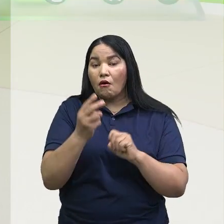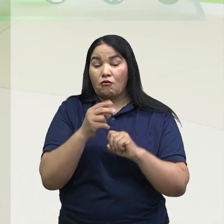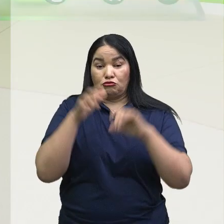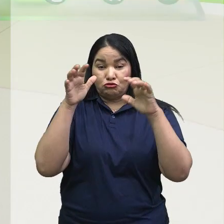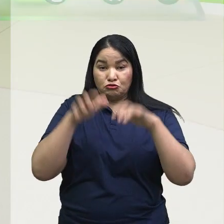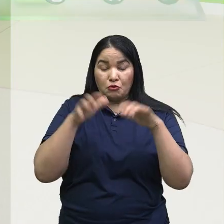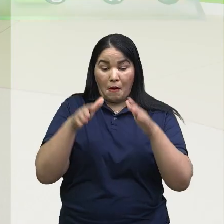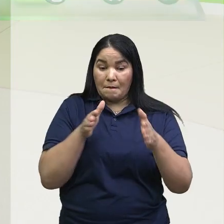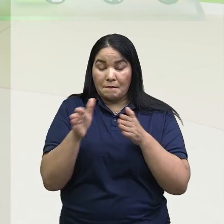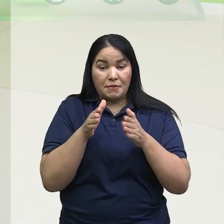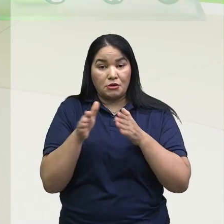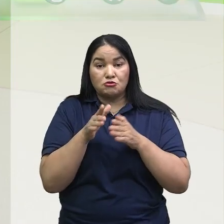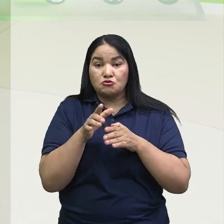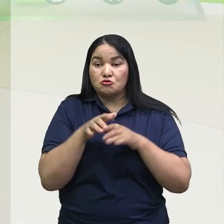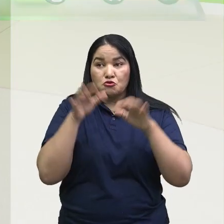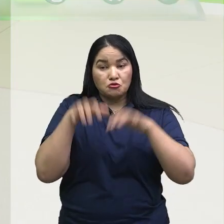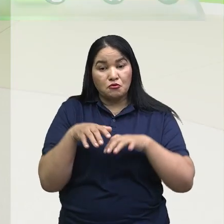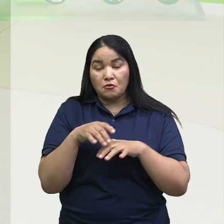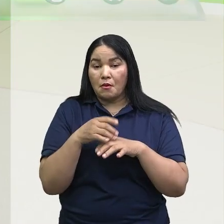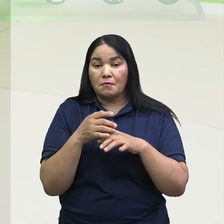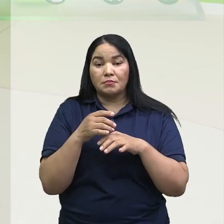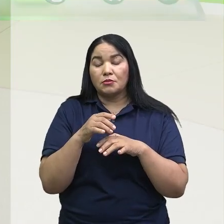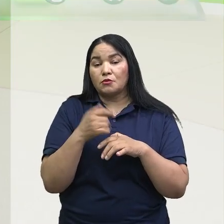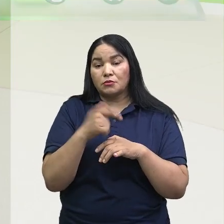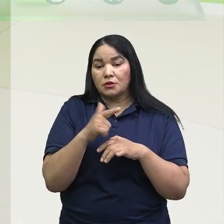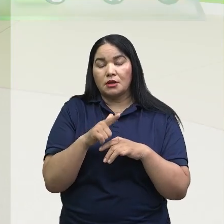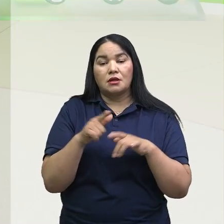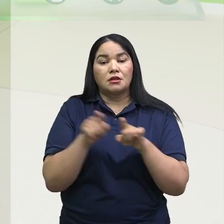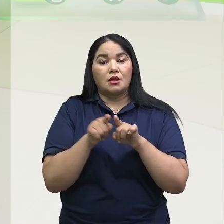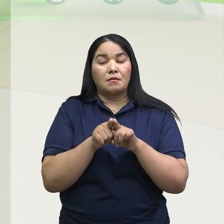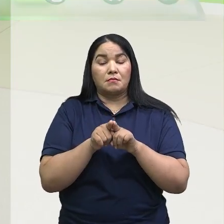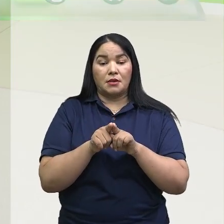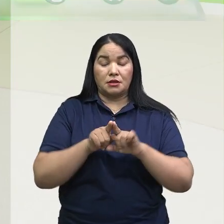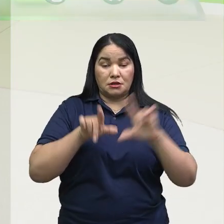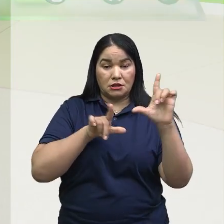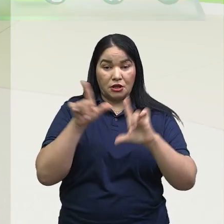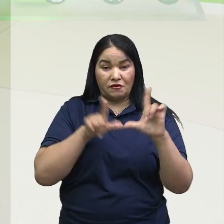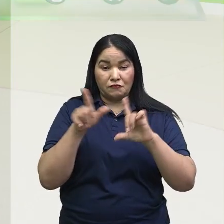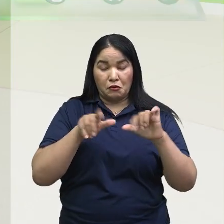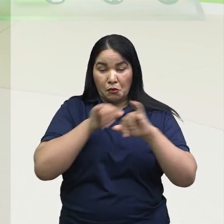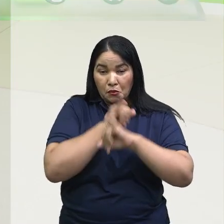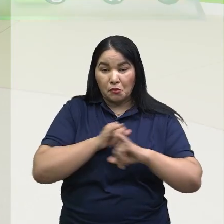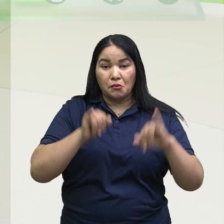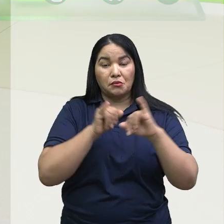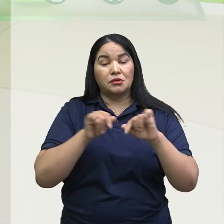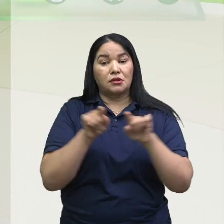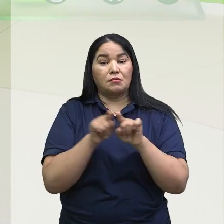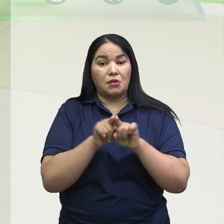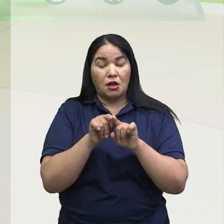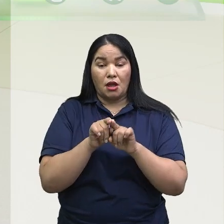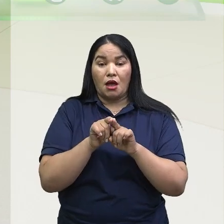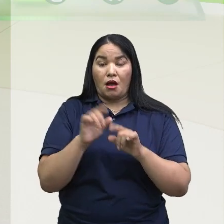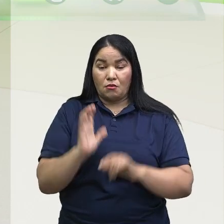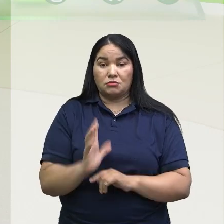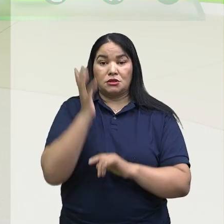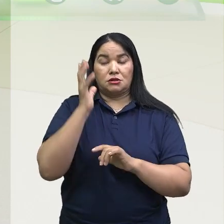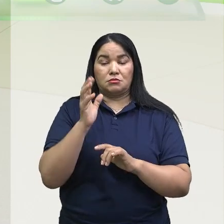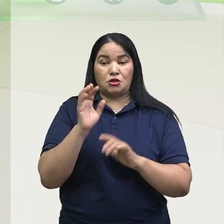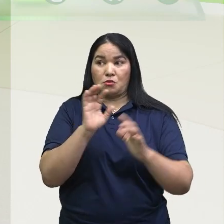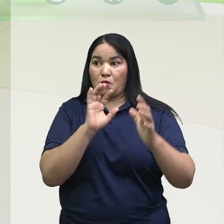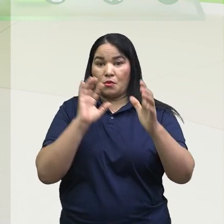era para chover, né? A gente consegue observar nos noticiários também grandes eventos, né, extremos ali climáticos que